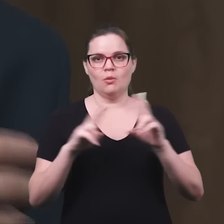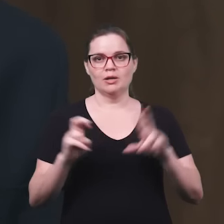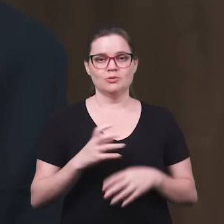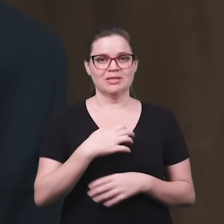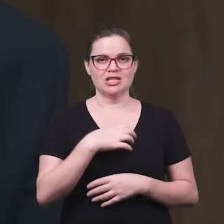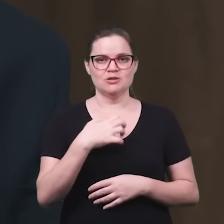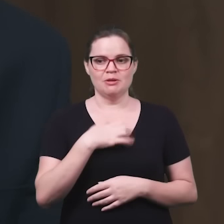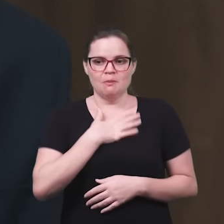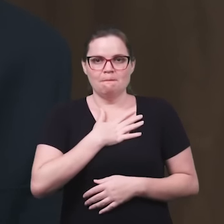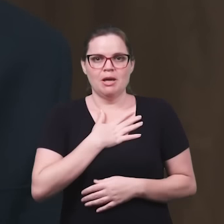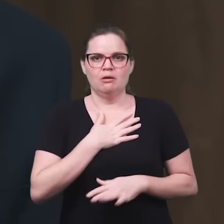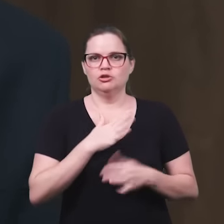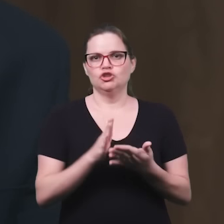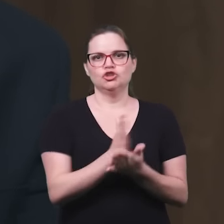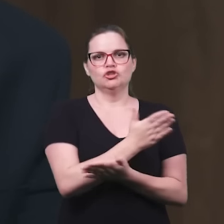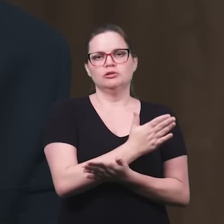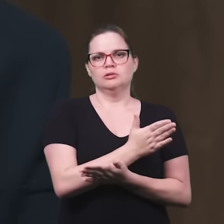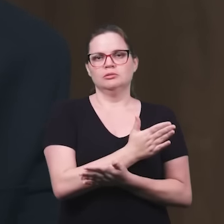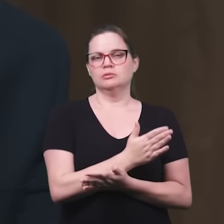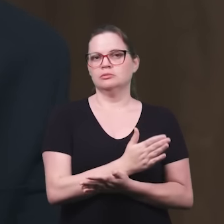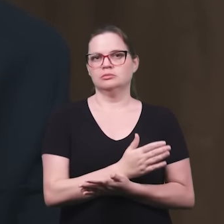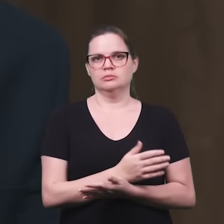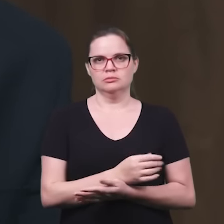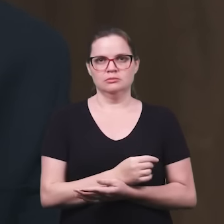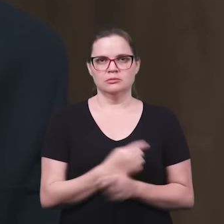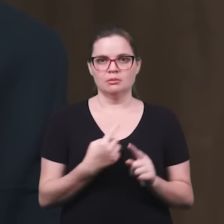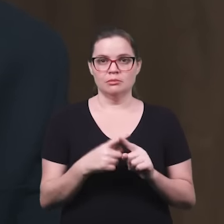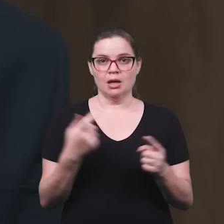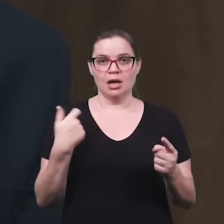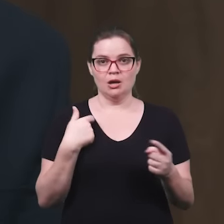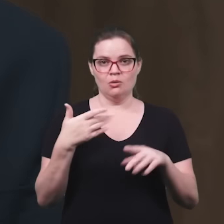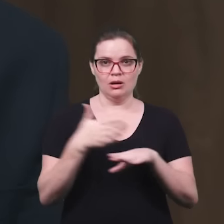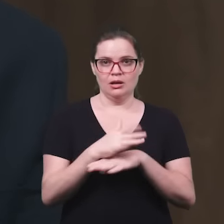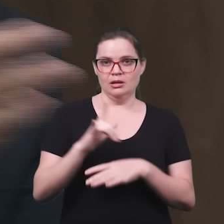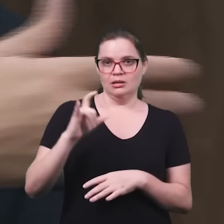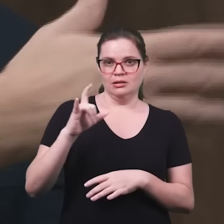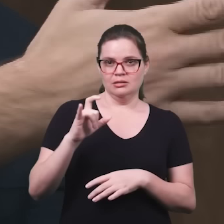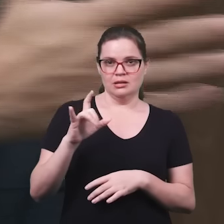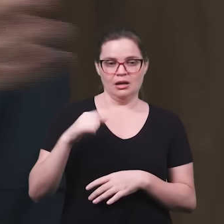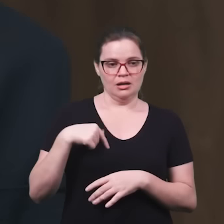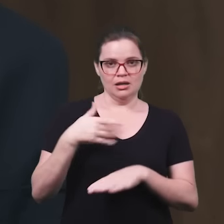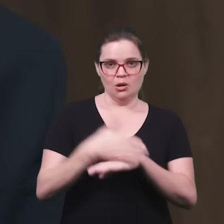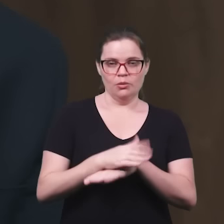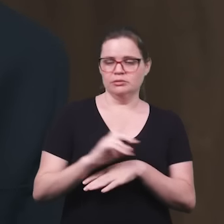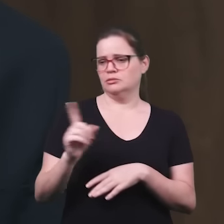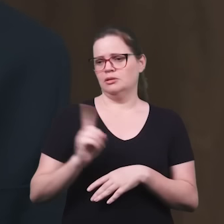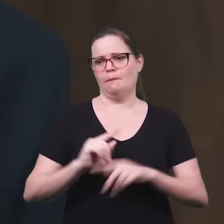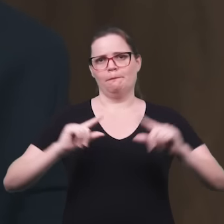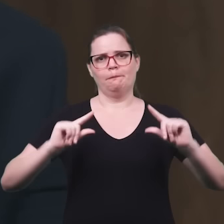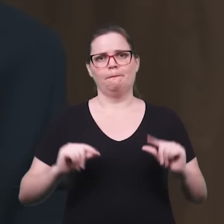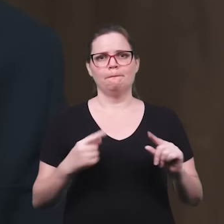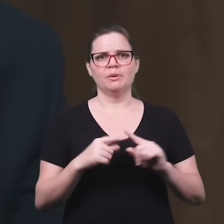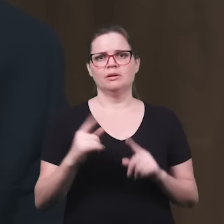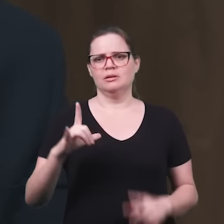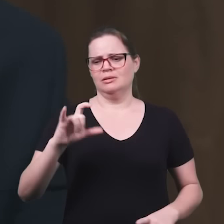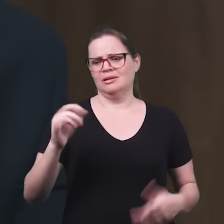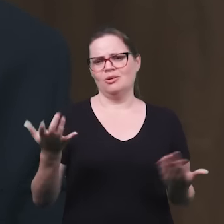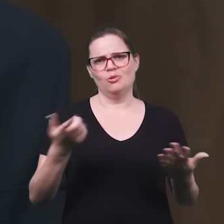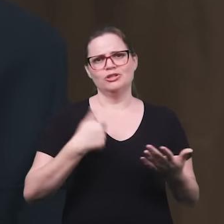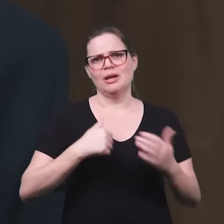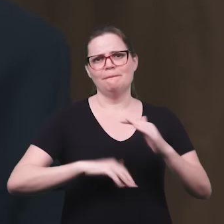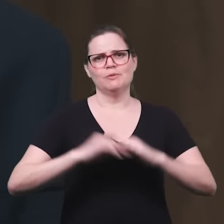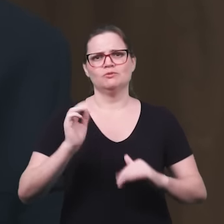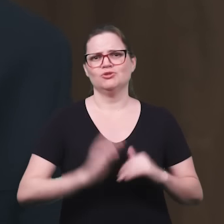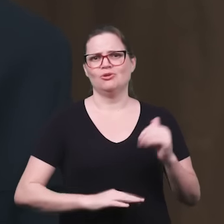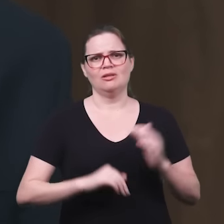a questão do sentimento. Eu brinco que eu entro muito menos no Instagram do que a maioria dos jovens. Porque o Instagram, para mim,